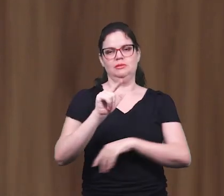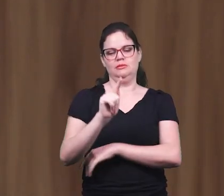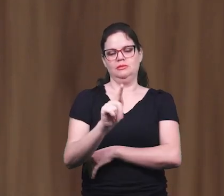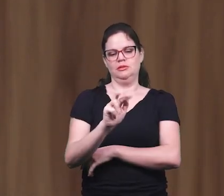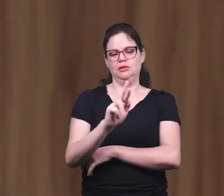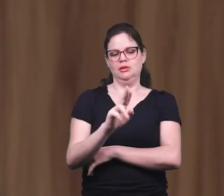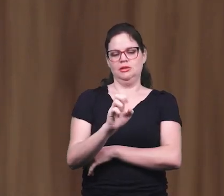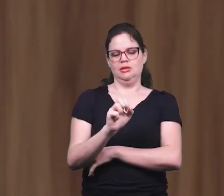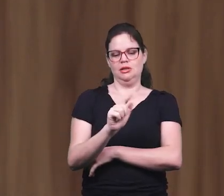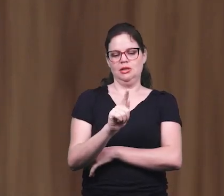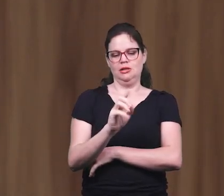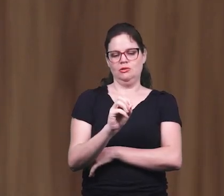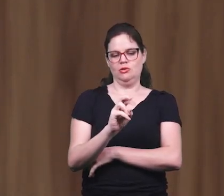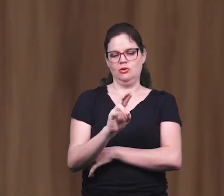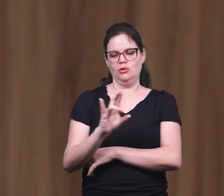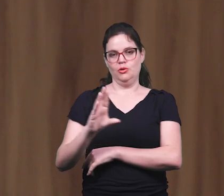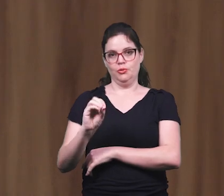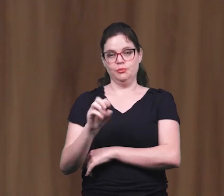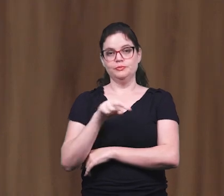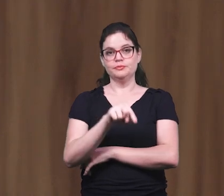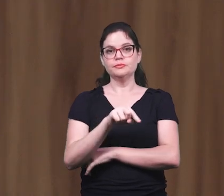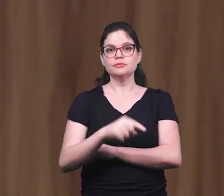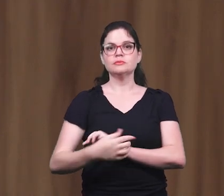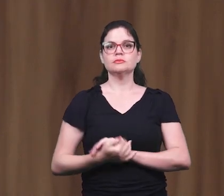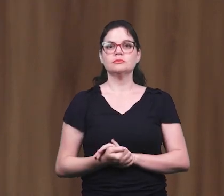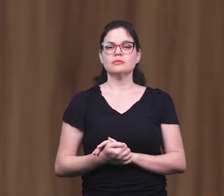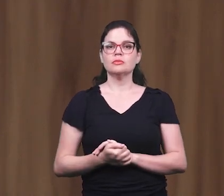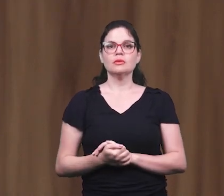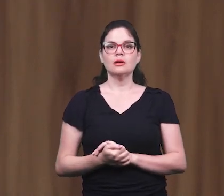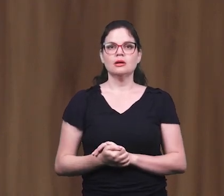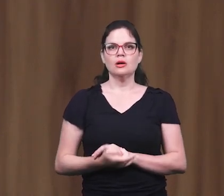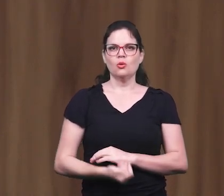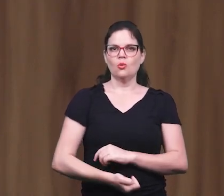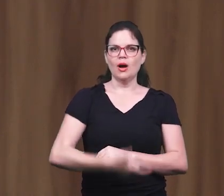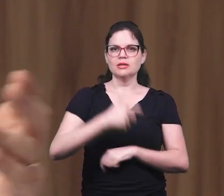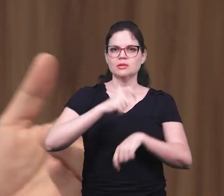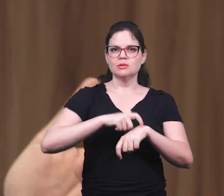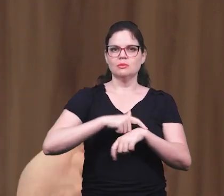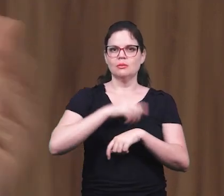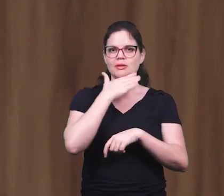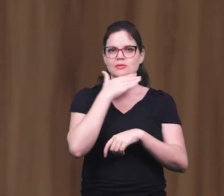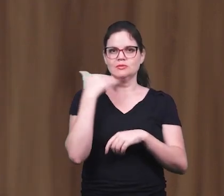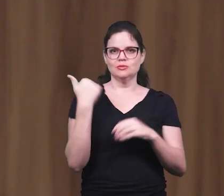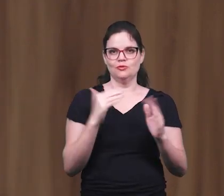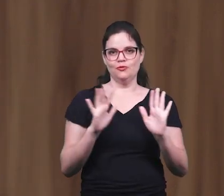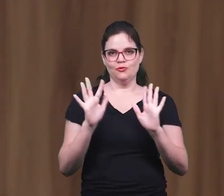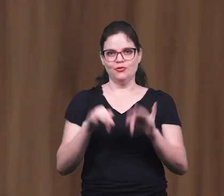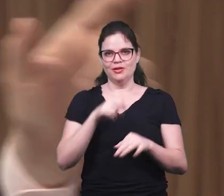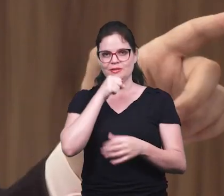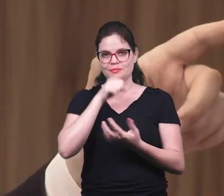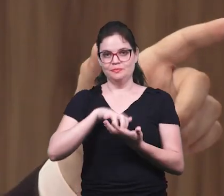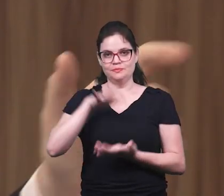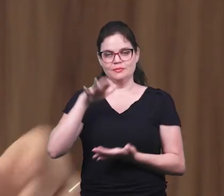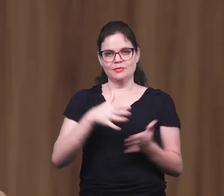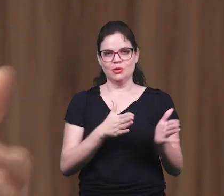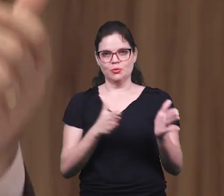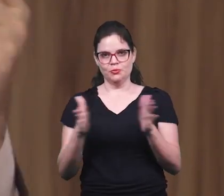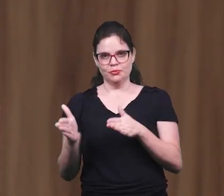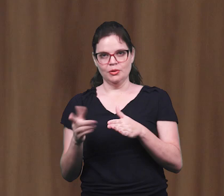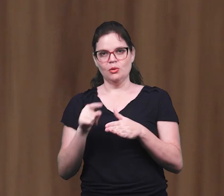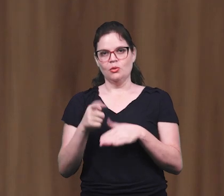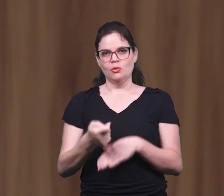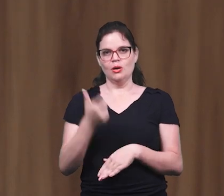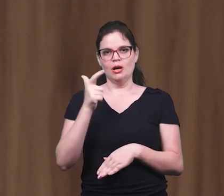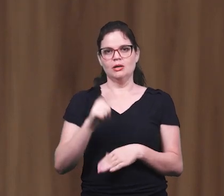Ian? E ele acaba ali no final da sua vida morrendo de morte natural, mas acontece um fato interessante que